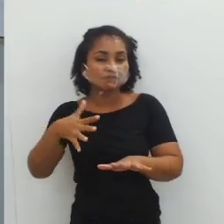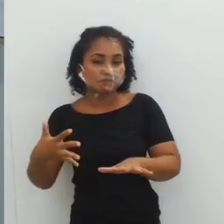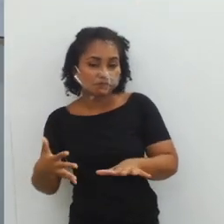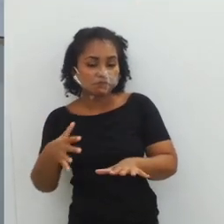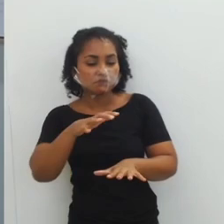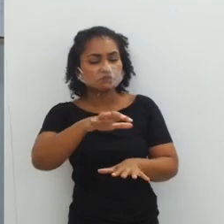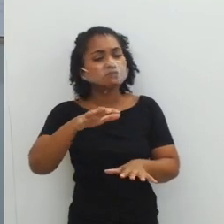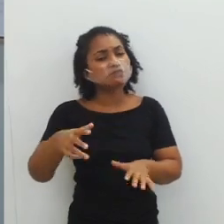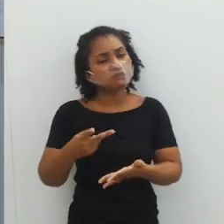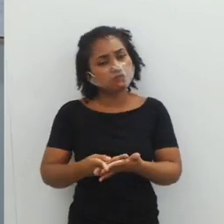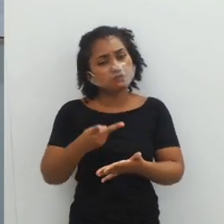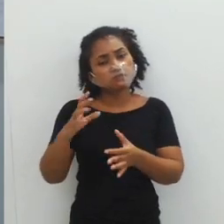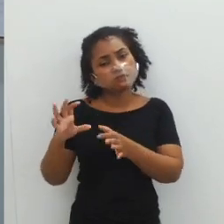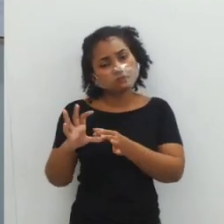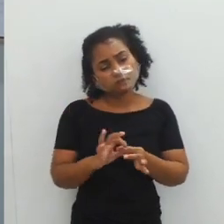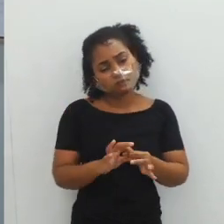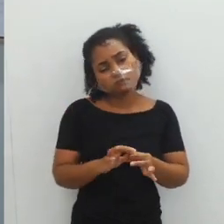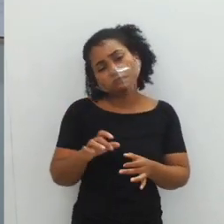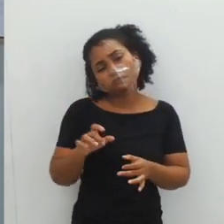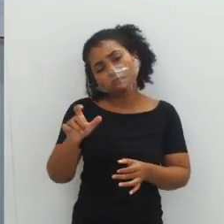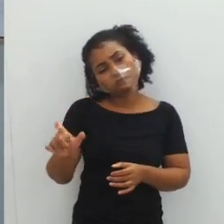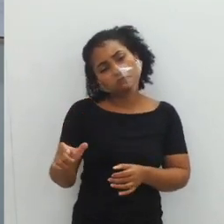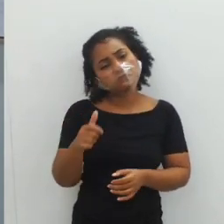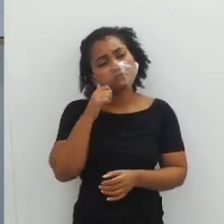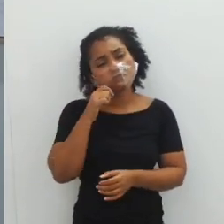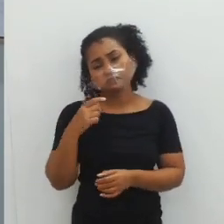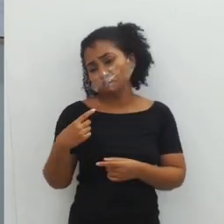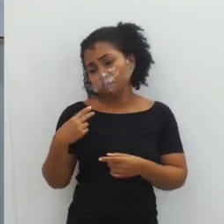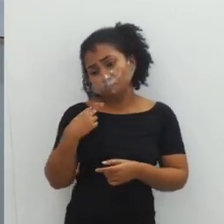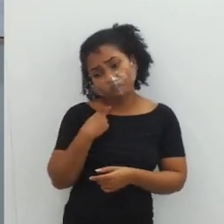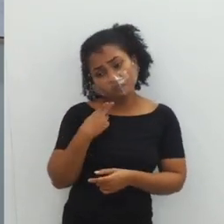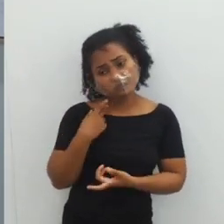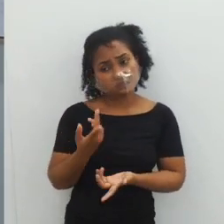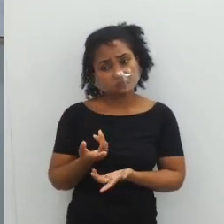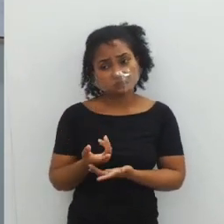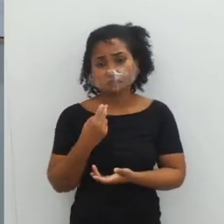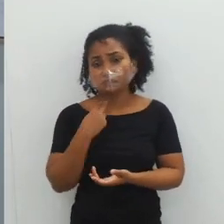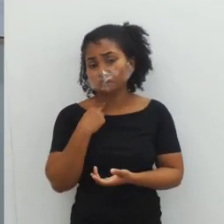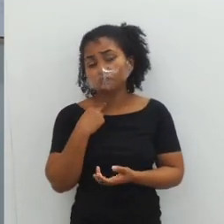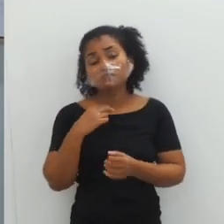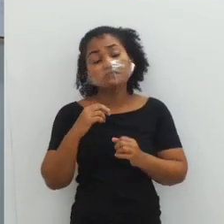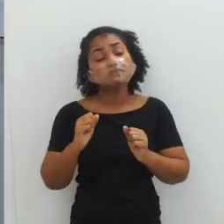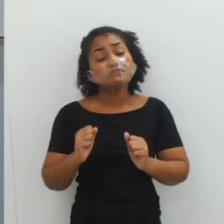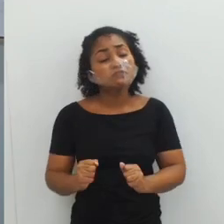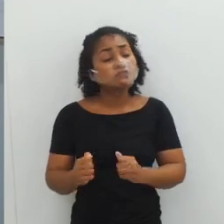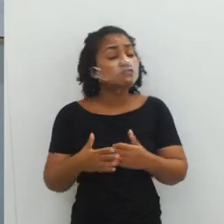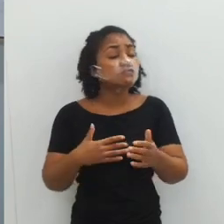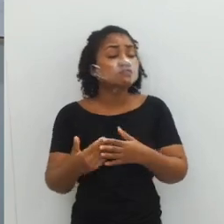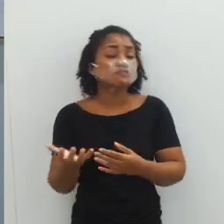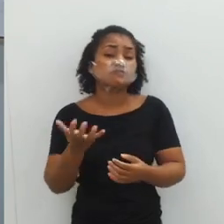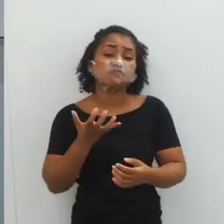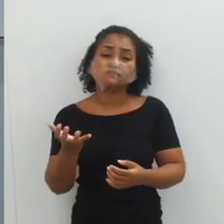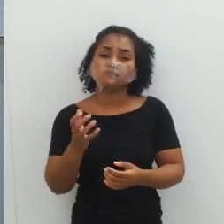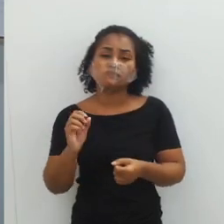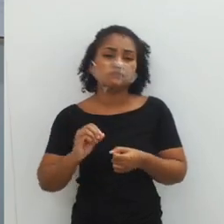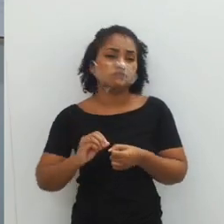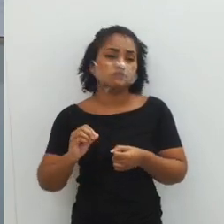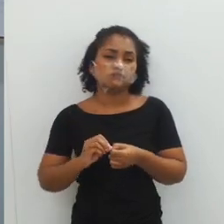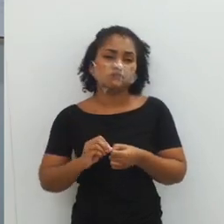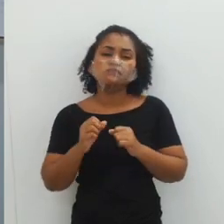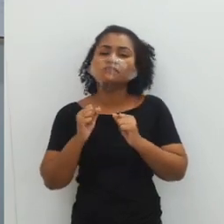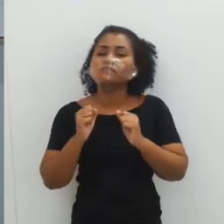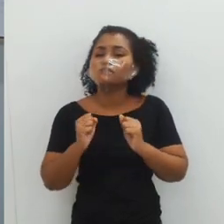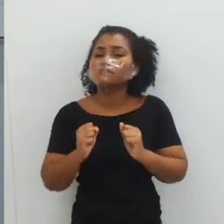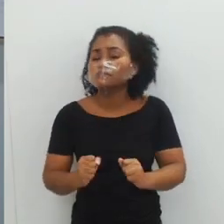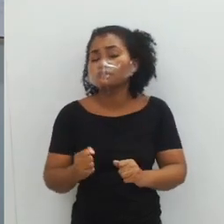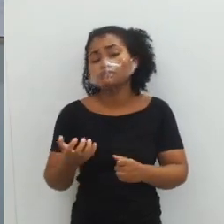alguns casos a mulher. A mulher não pode fazer isso, a mulher não pode fazer. A mulher pode fazer o que ela quiser fazer, o